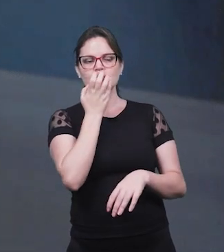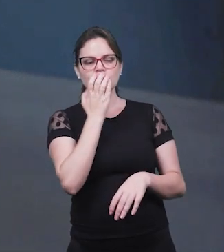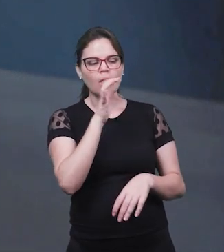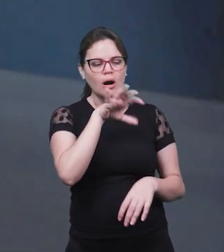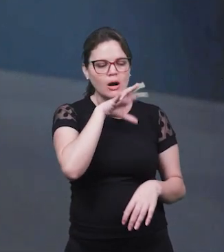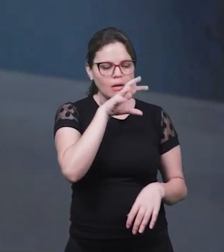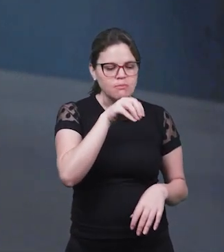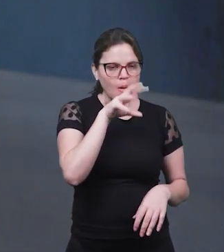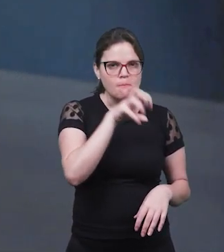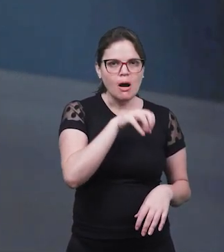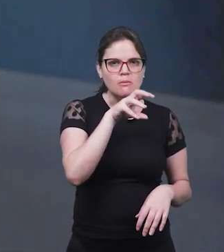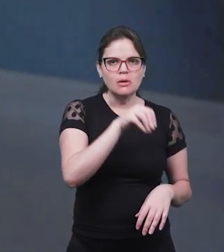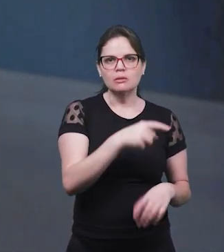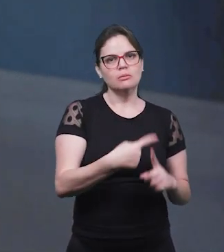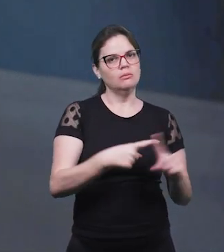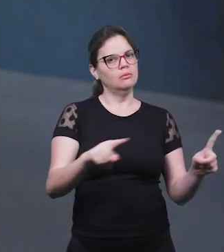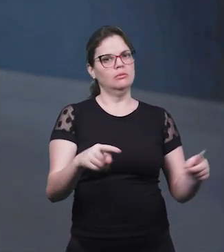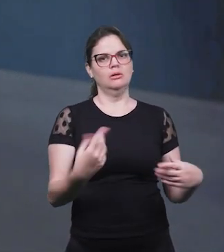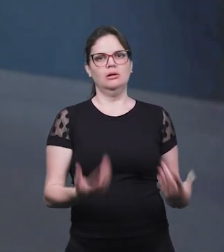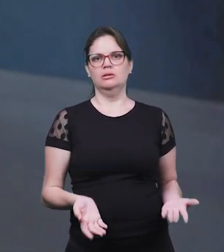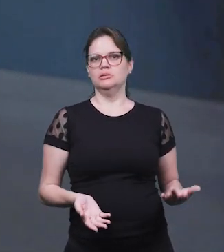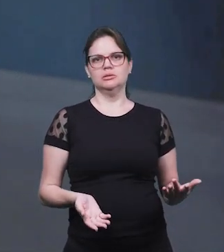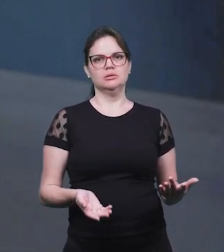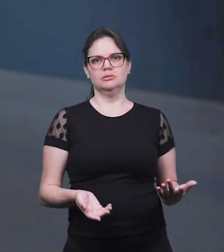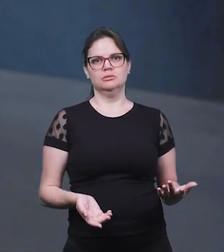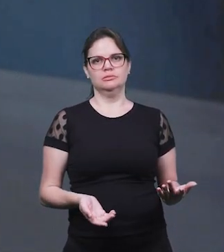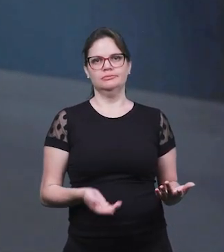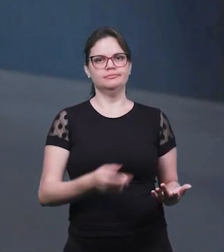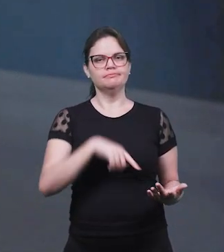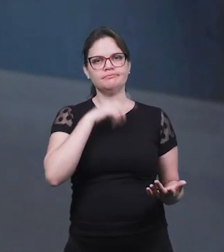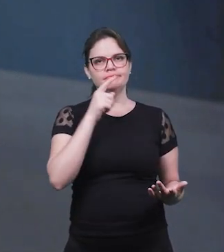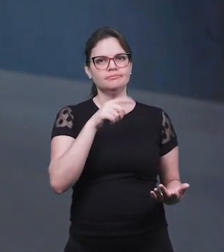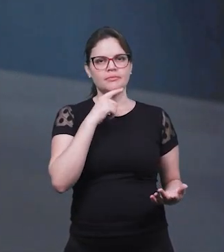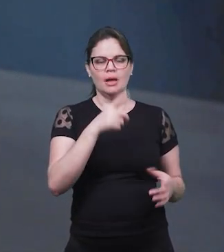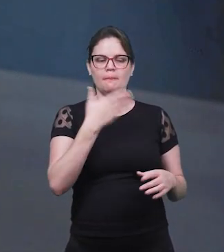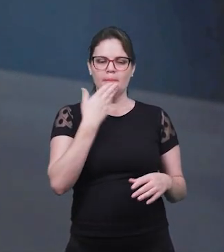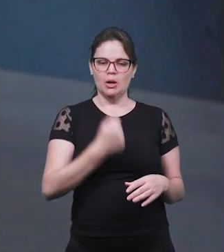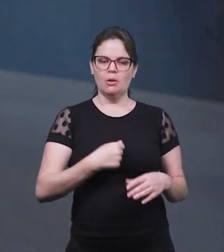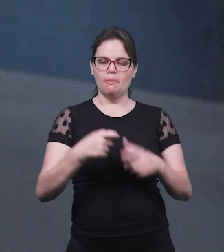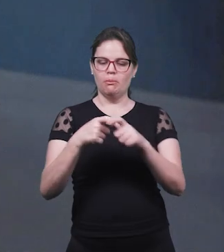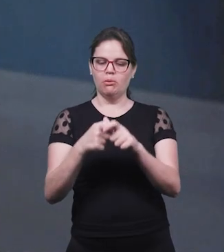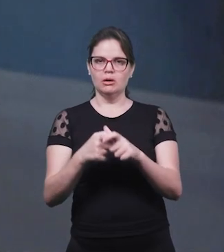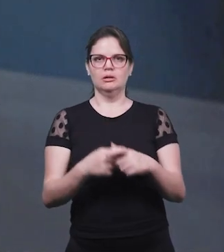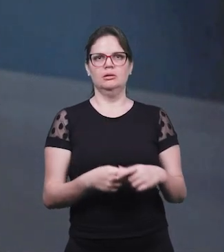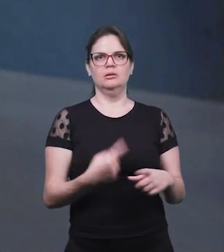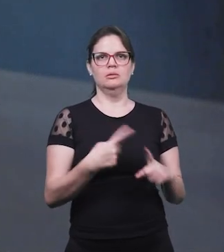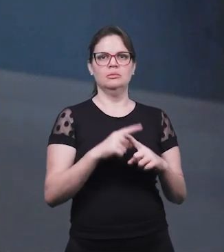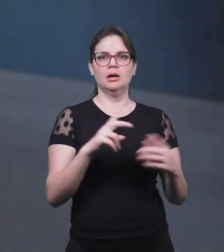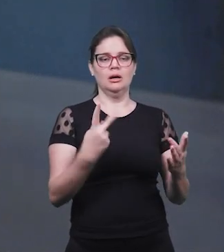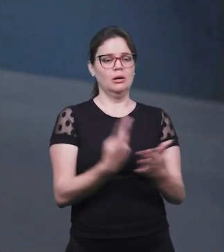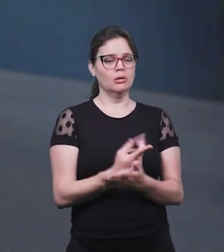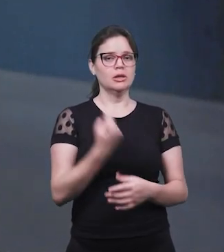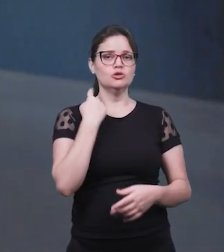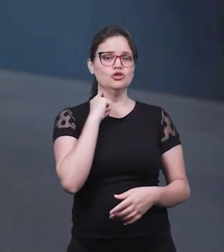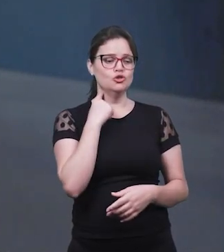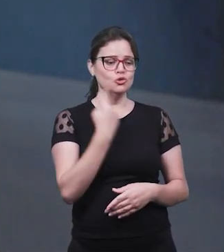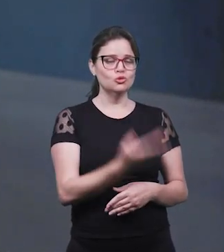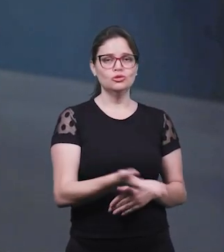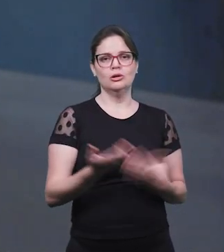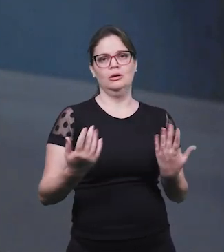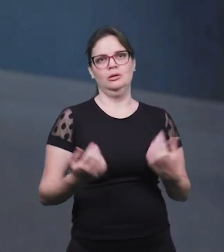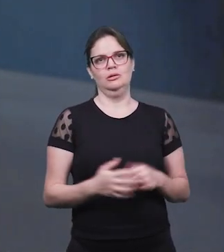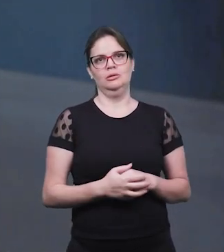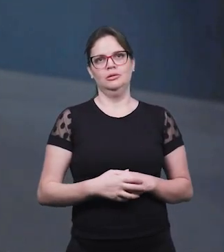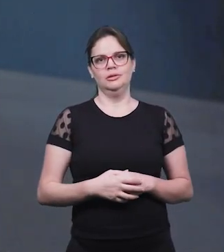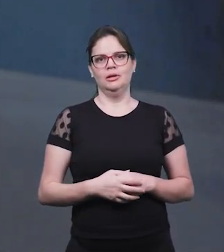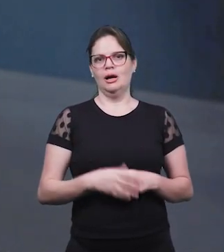não é barato, e aí ele expõe à luz, à desidratação, a contaminações e